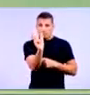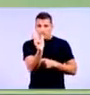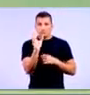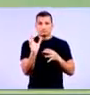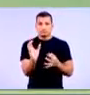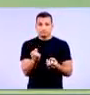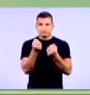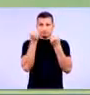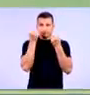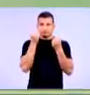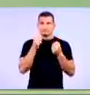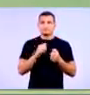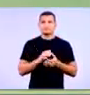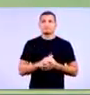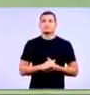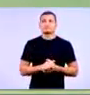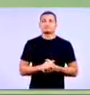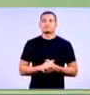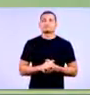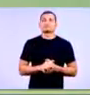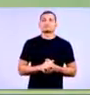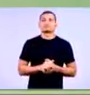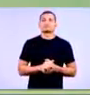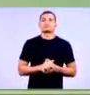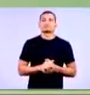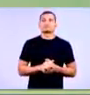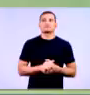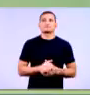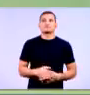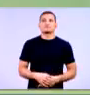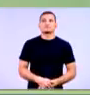umas estrelinhas aqui.